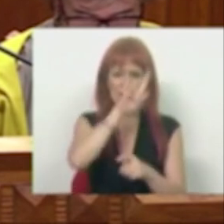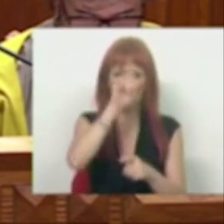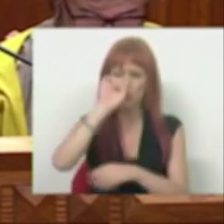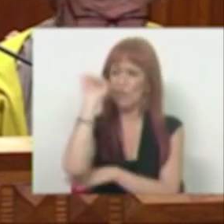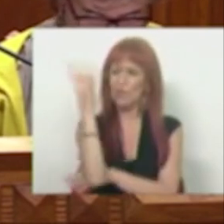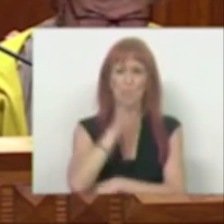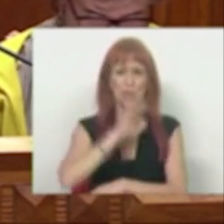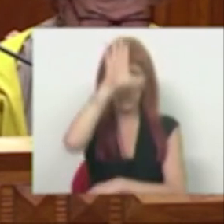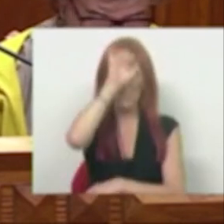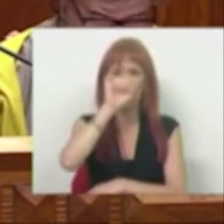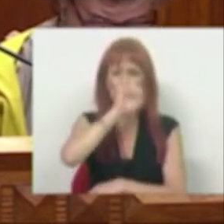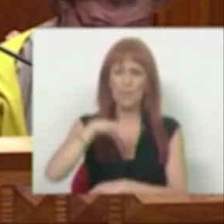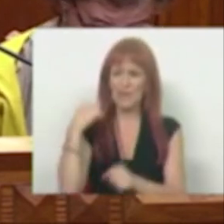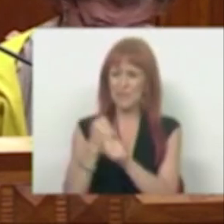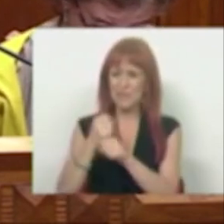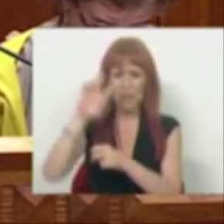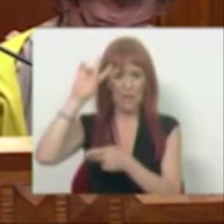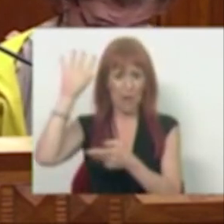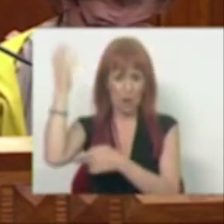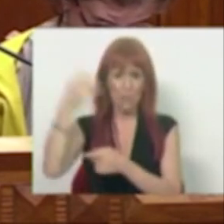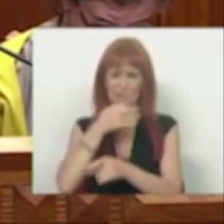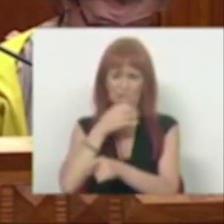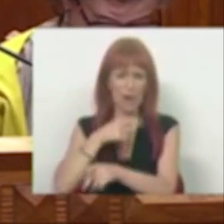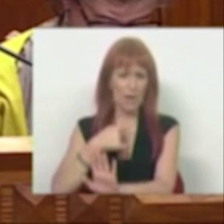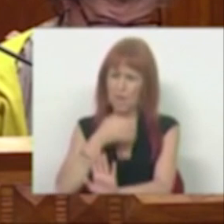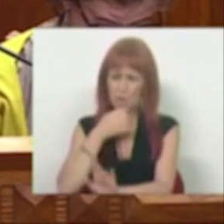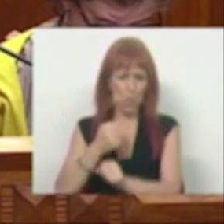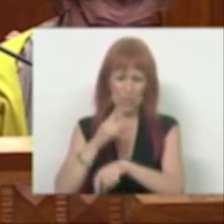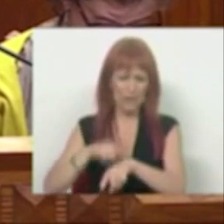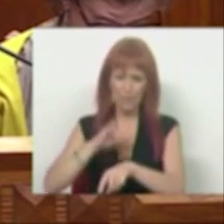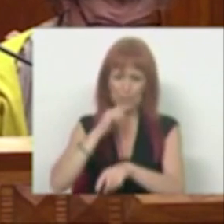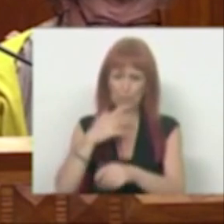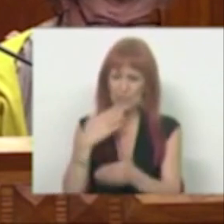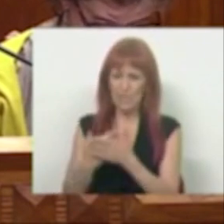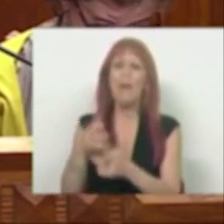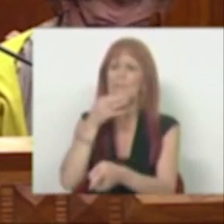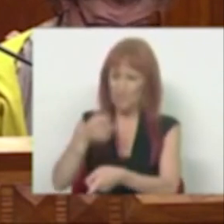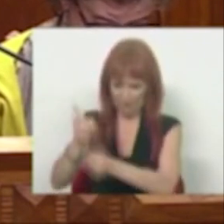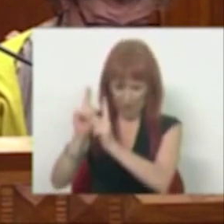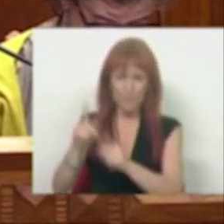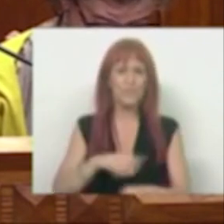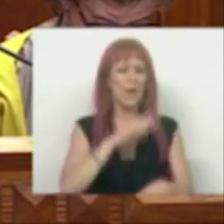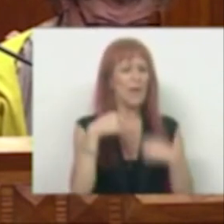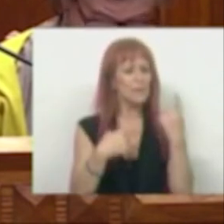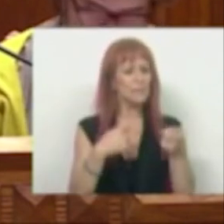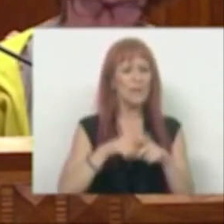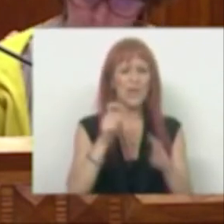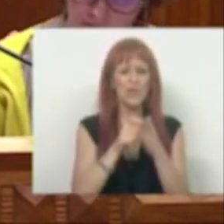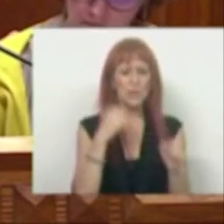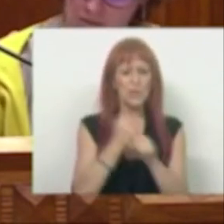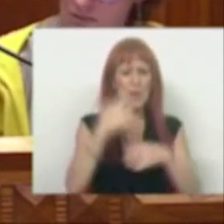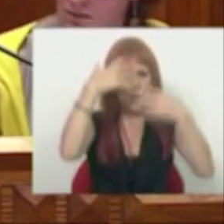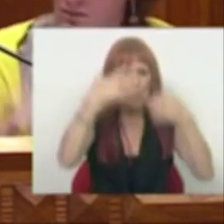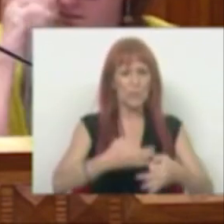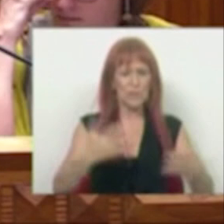floresta, o Sr. Ministro do Ambiente e Ação Climática irá falar e eu precisamente não vou consumir tempo para ele poder falar. Quanto à agenda do trabalho